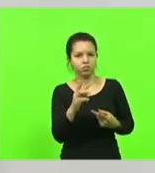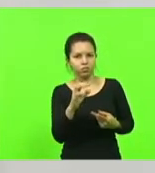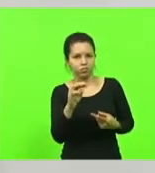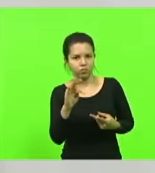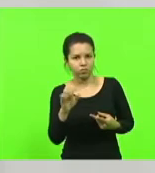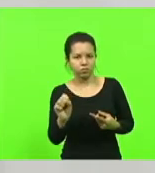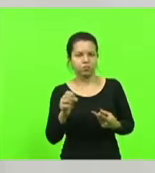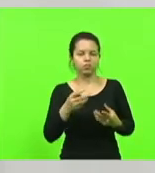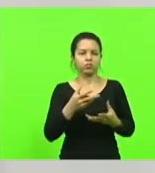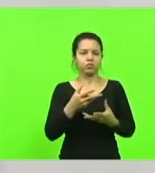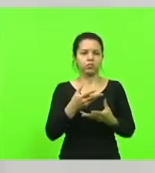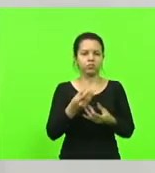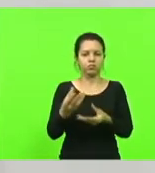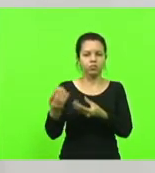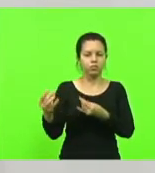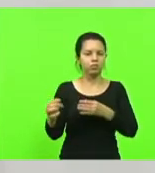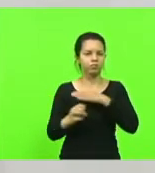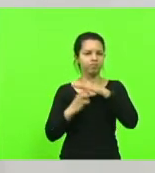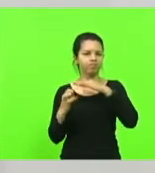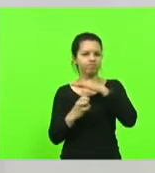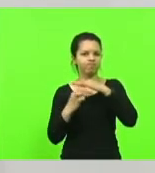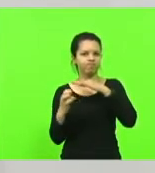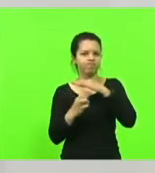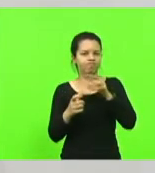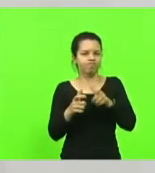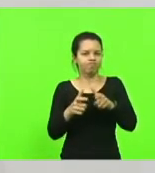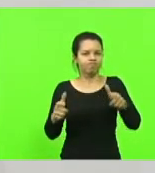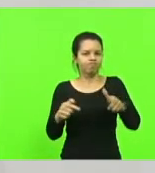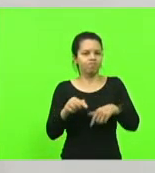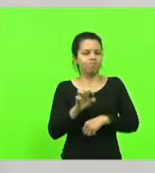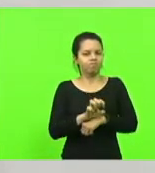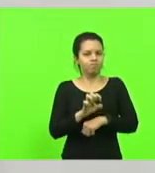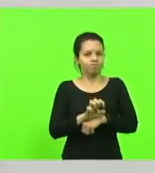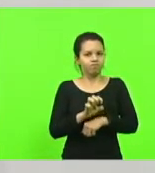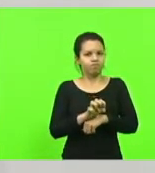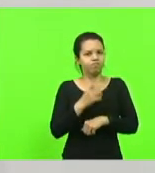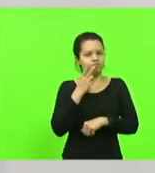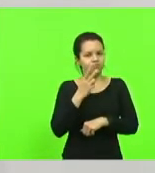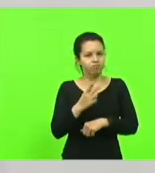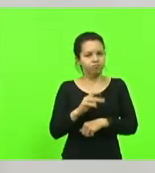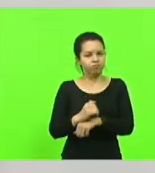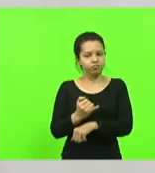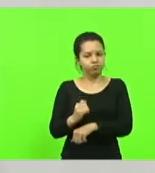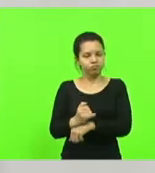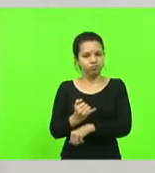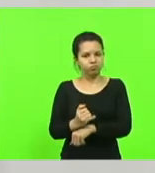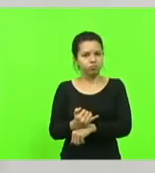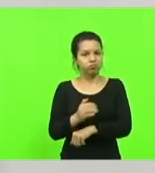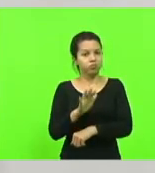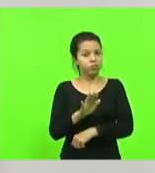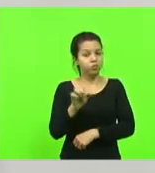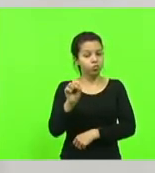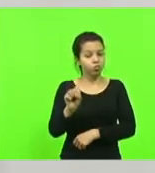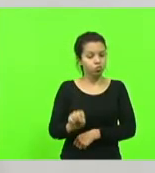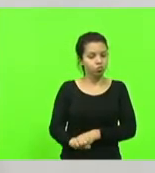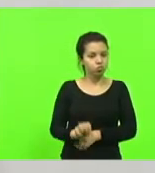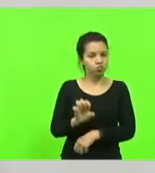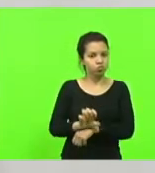do nosso estado. Só, eu citei essas de Joinville, mas só no sul do estado